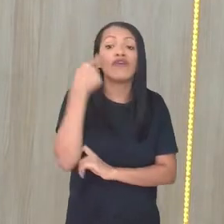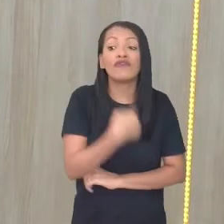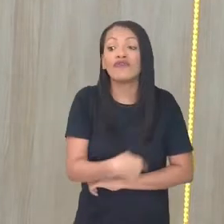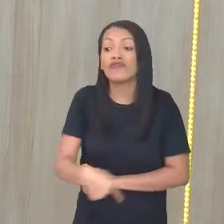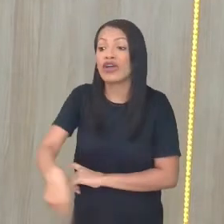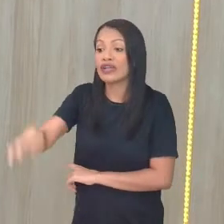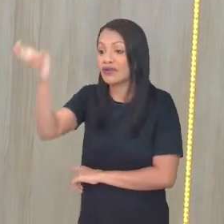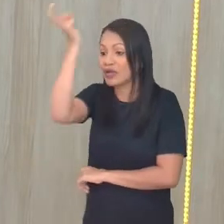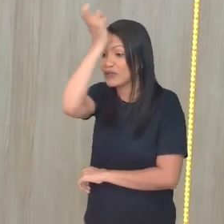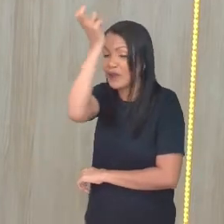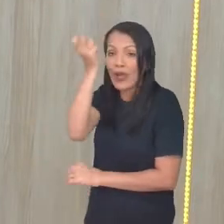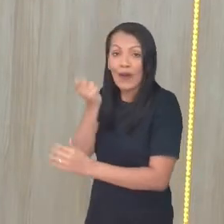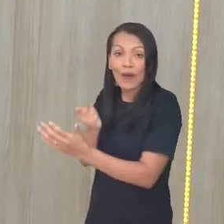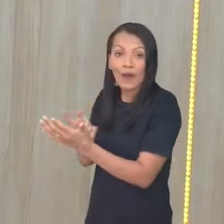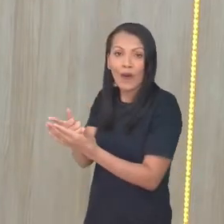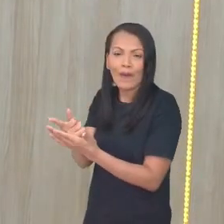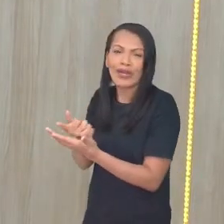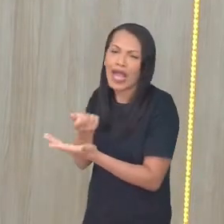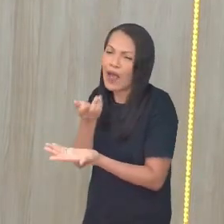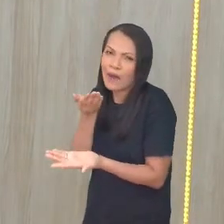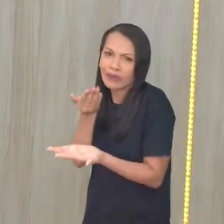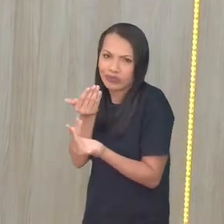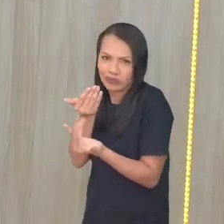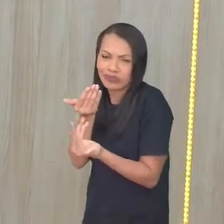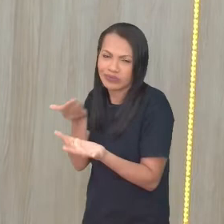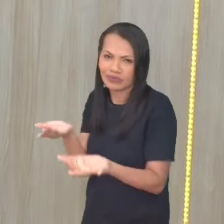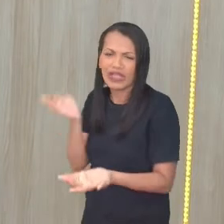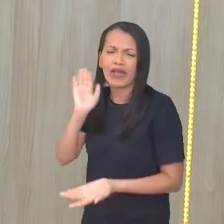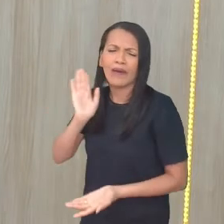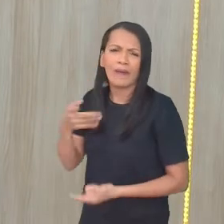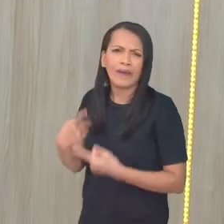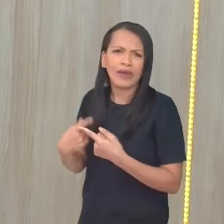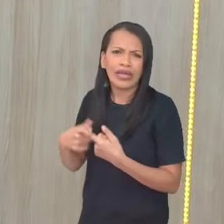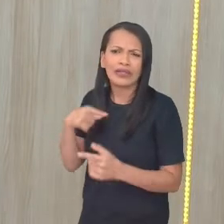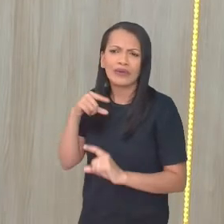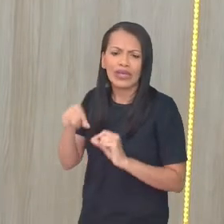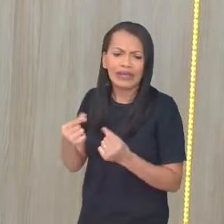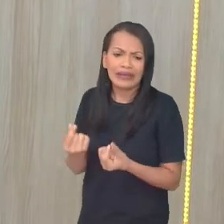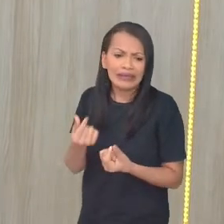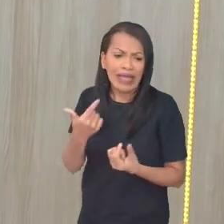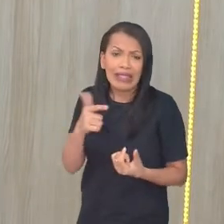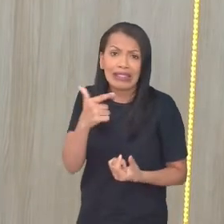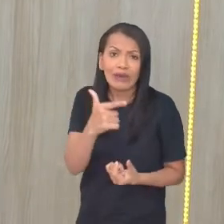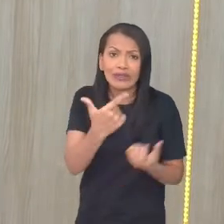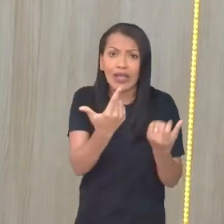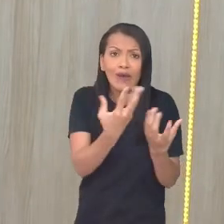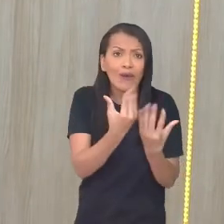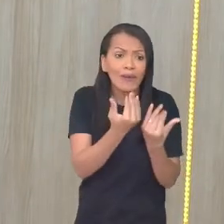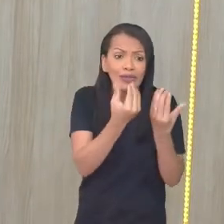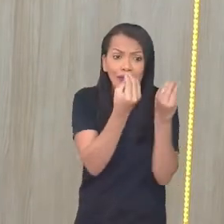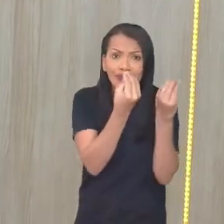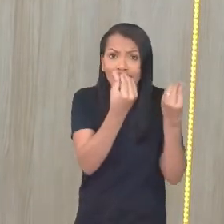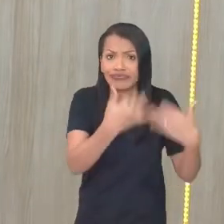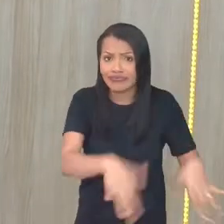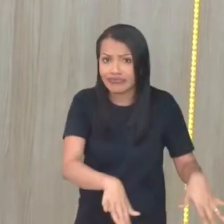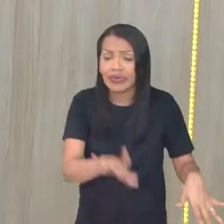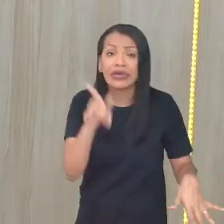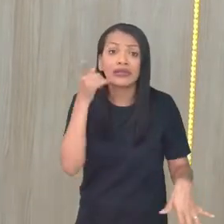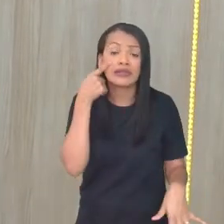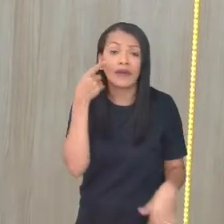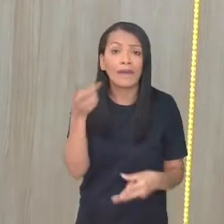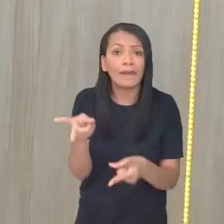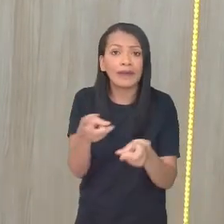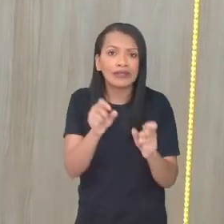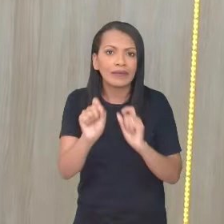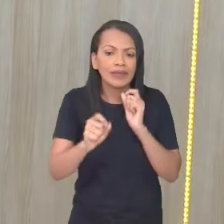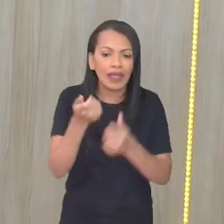né, porque havia aquela crise, né, de escassez de produtos. Então a gente observa que a